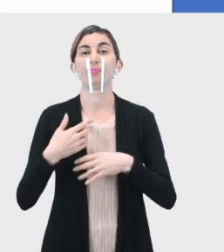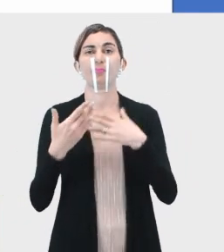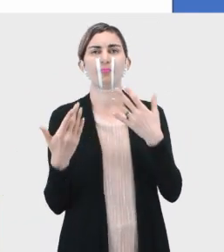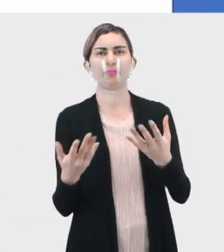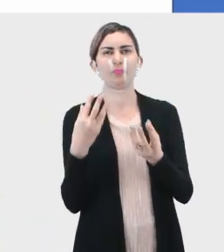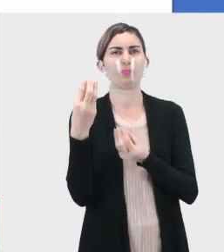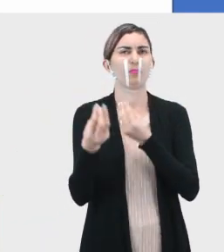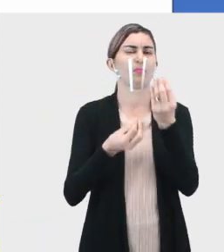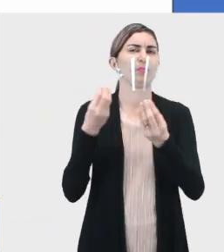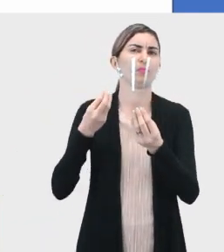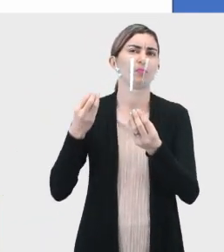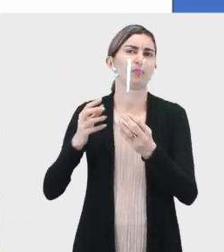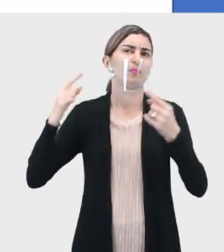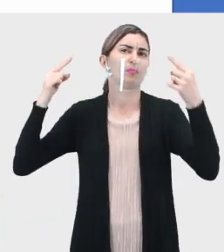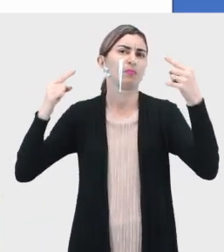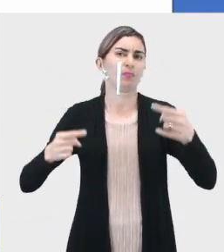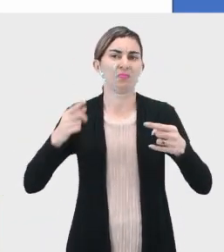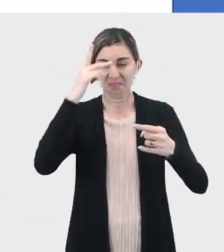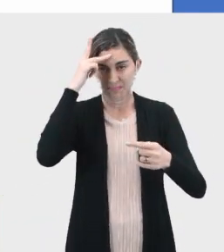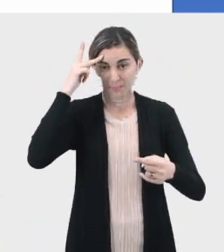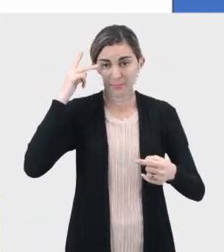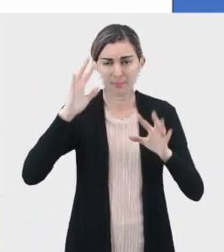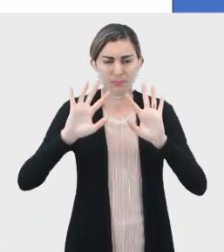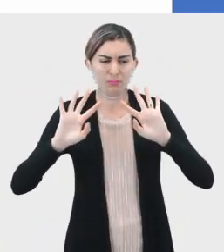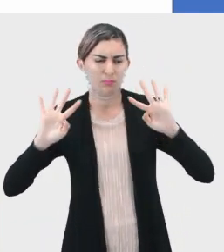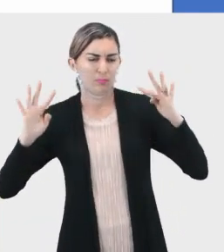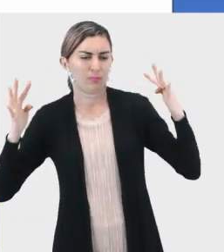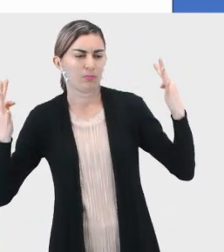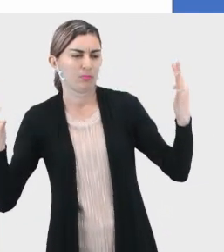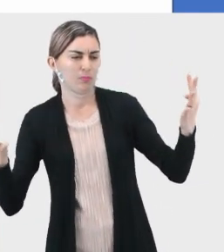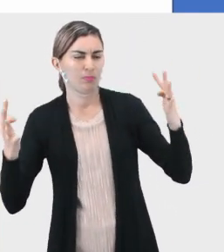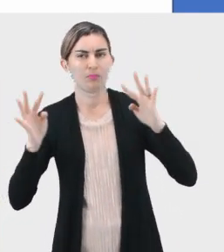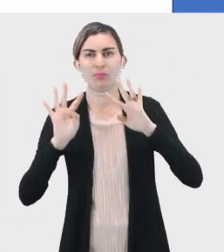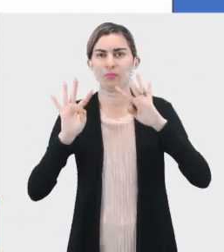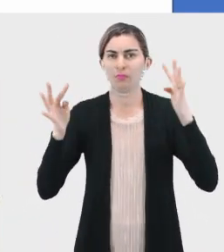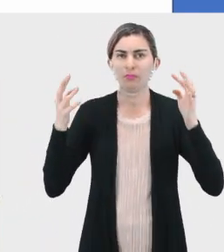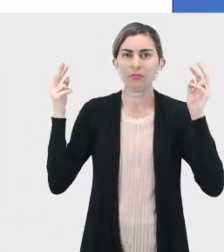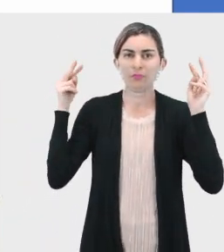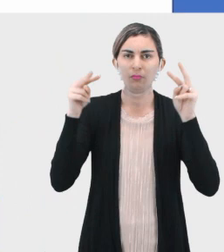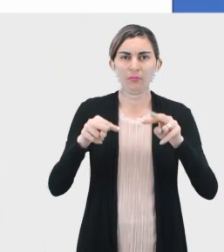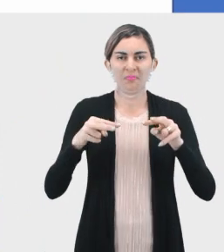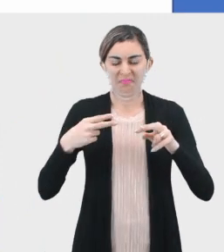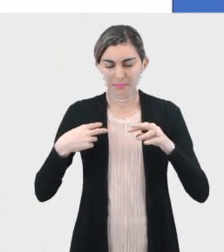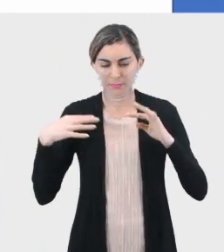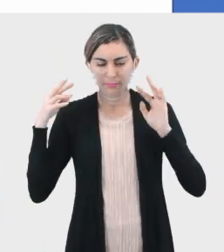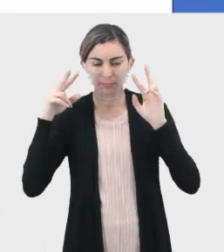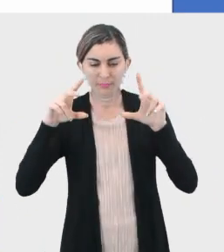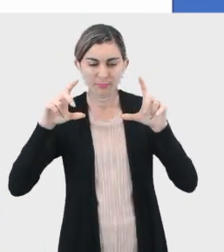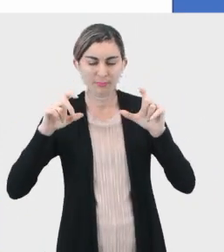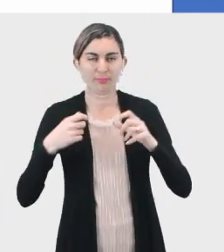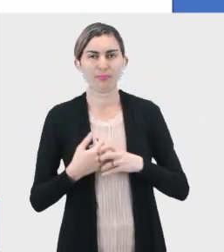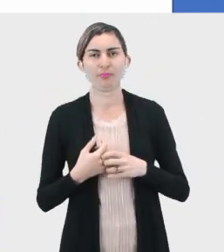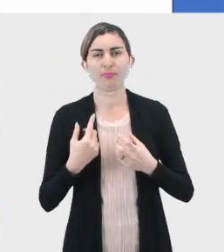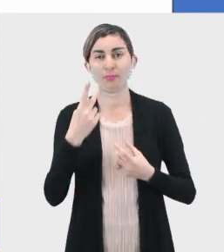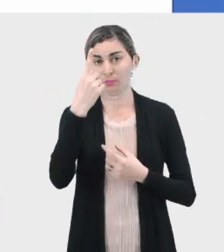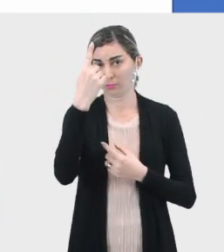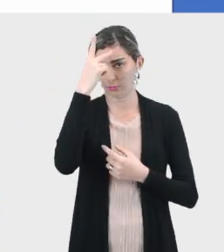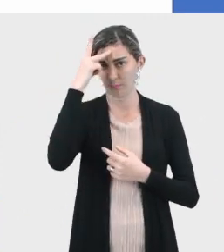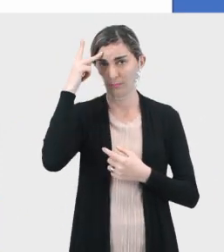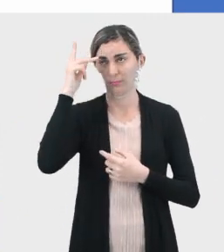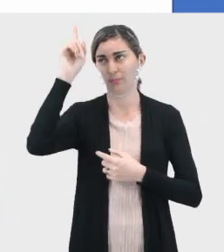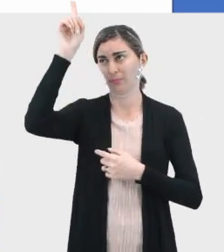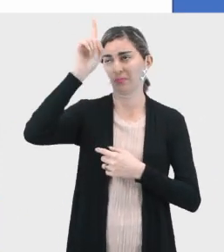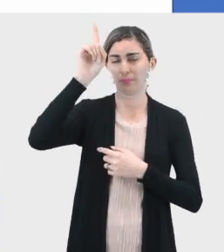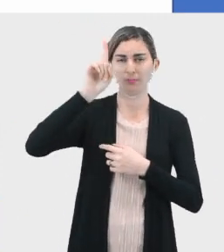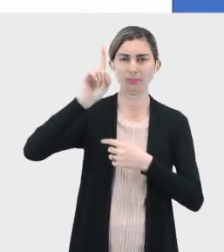barreira? Então, como é que é a competição? As pessoas ficam aí à volta, como você consegue observar aí na imagem, e